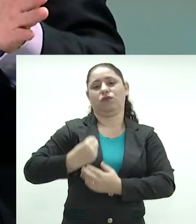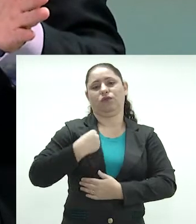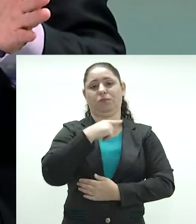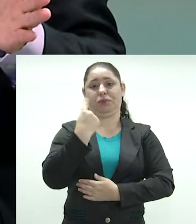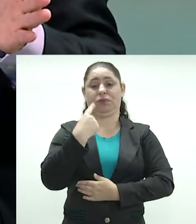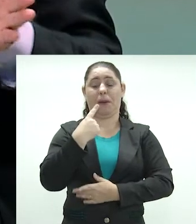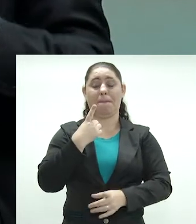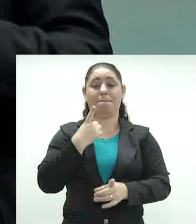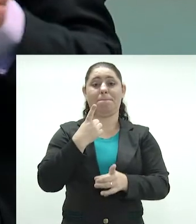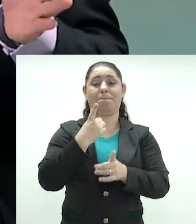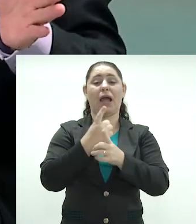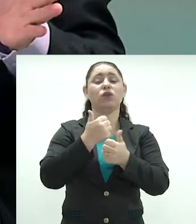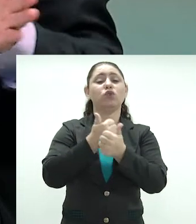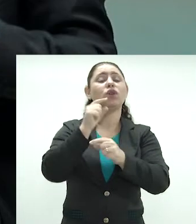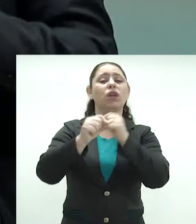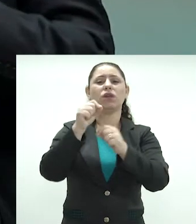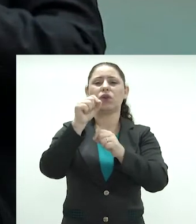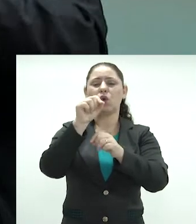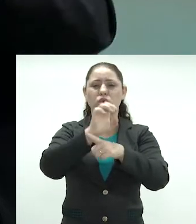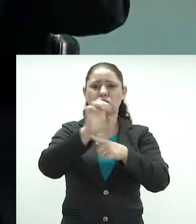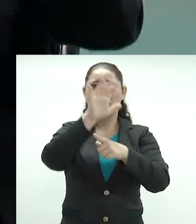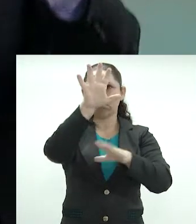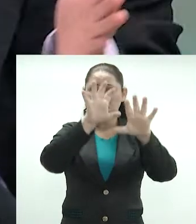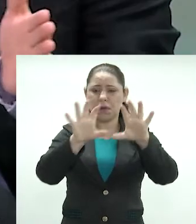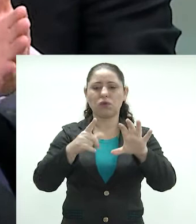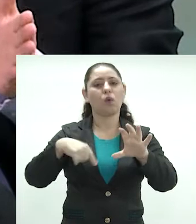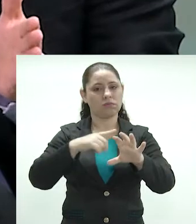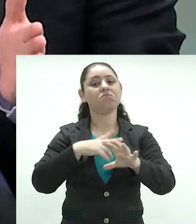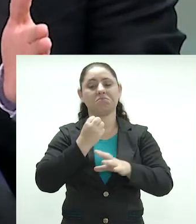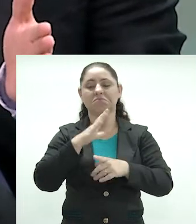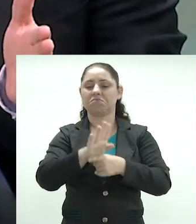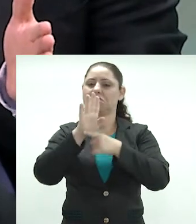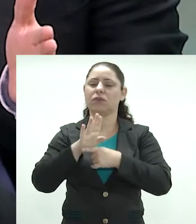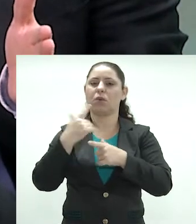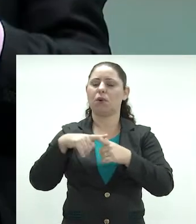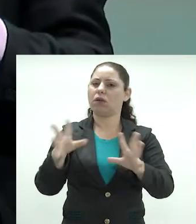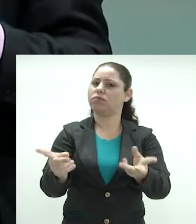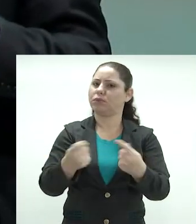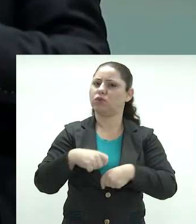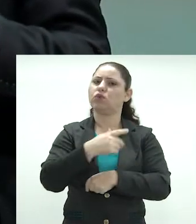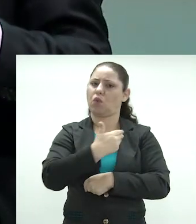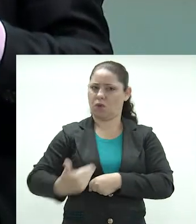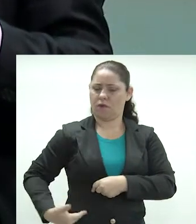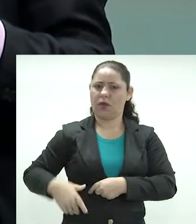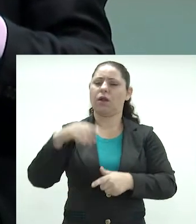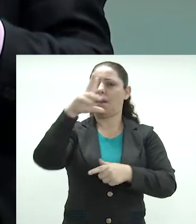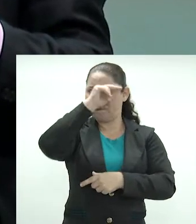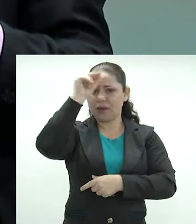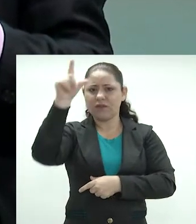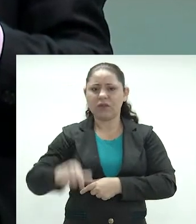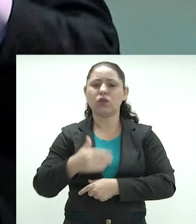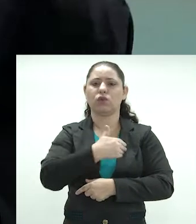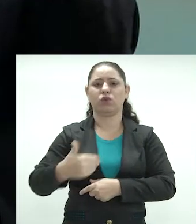medidas restritivas. Muito pouco, perto do que ocorre em todos os estados em volta do Mato Grosso do Sul. A gente foi privilegiado realmente. Privilegiado pela competência